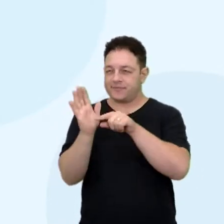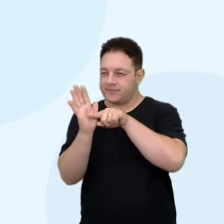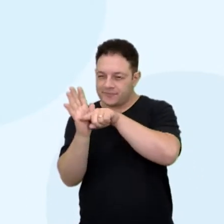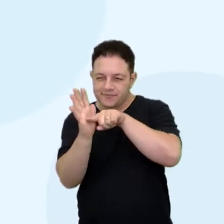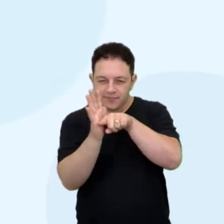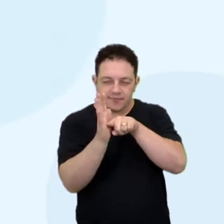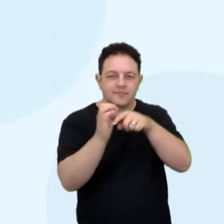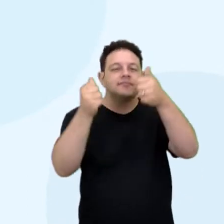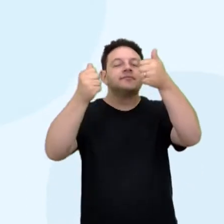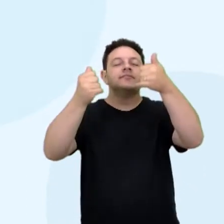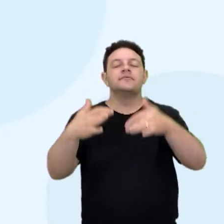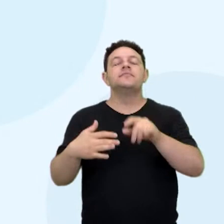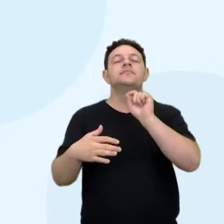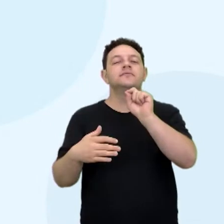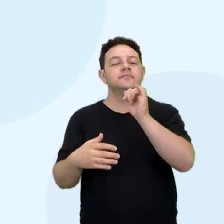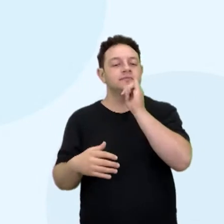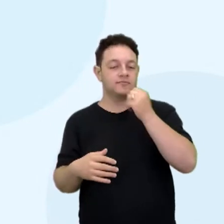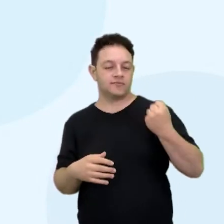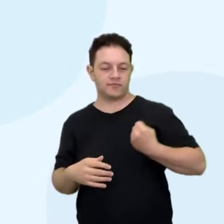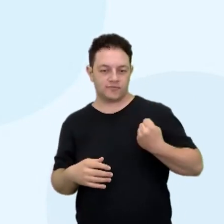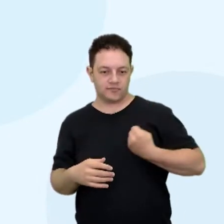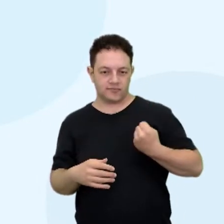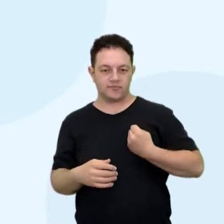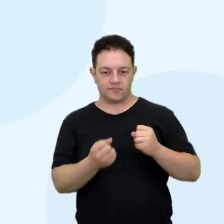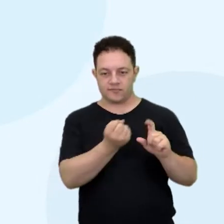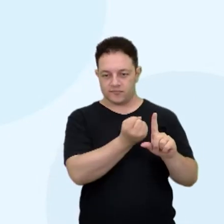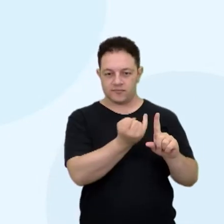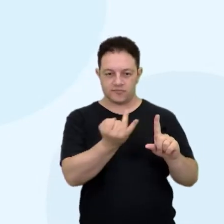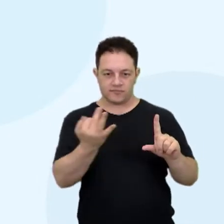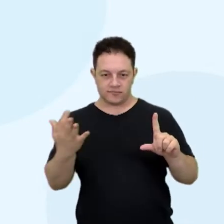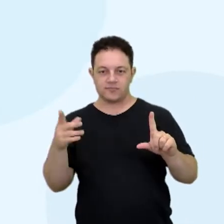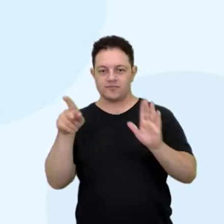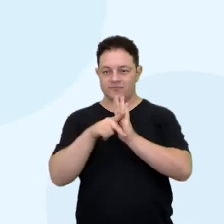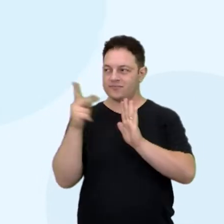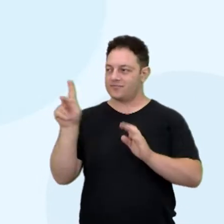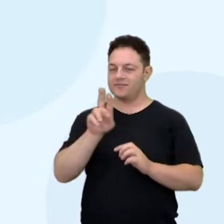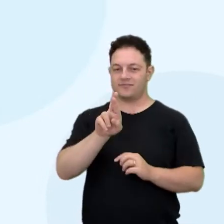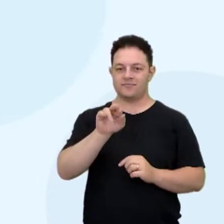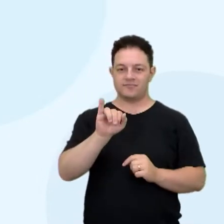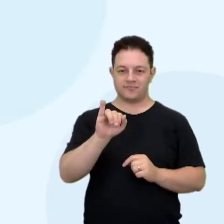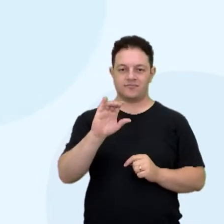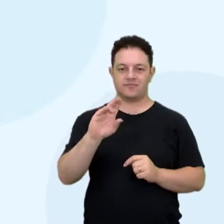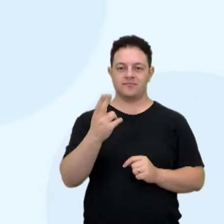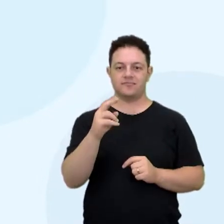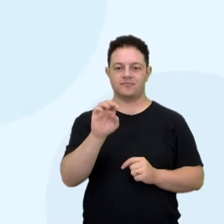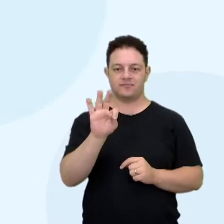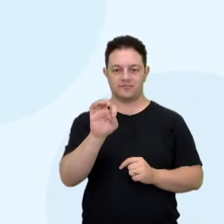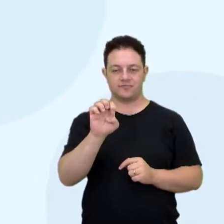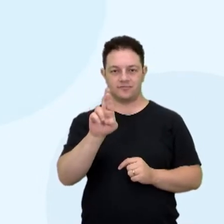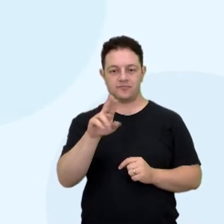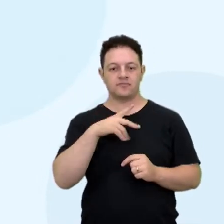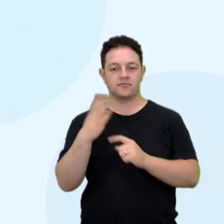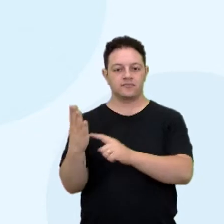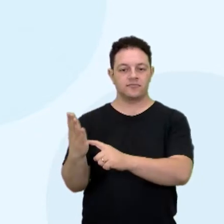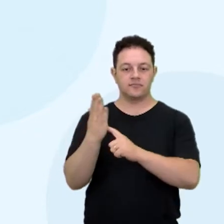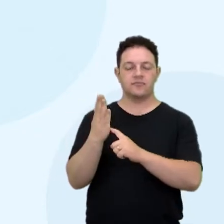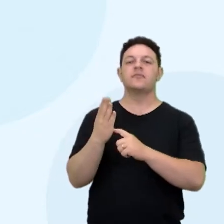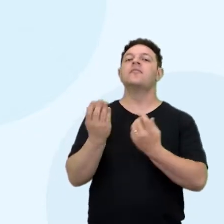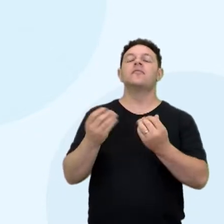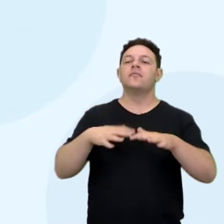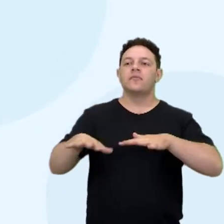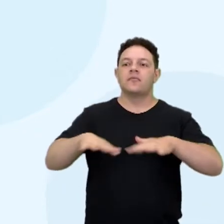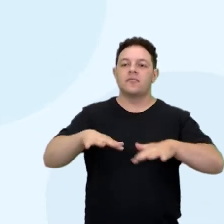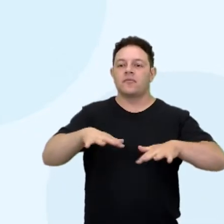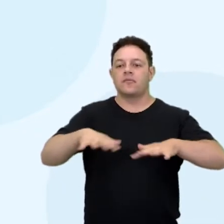que a numeração por meio da escala Richter representa a energia sísmica liberada aí por